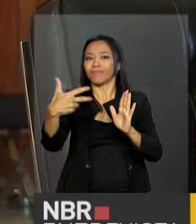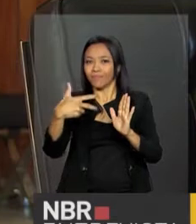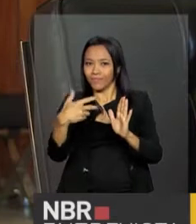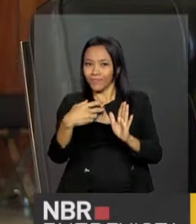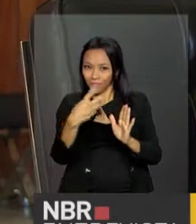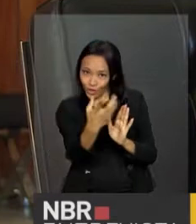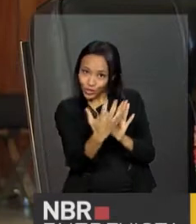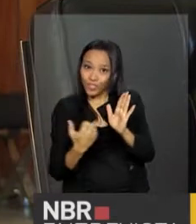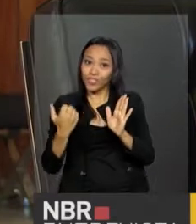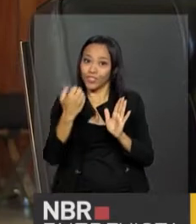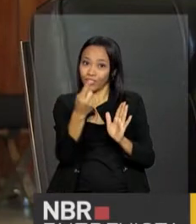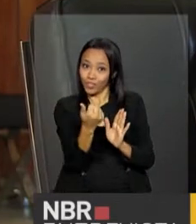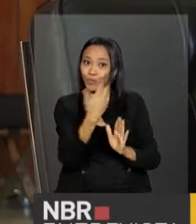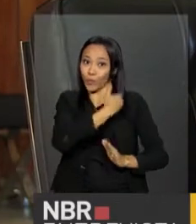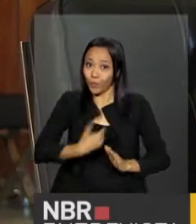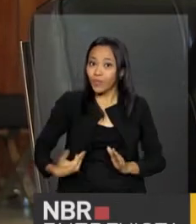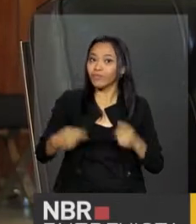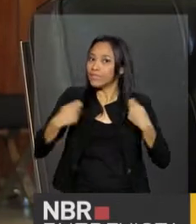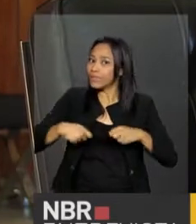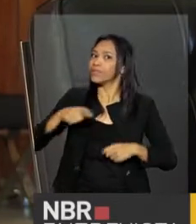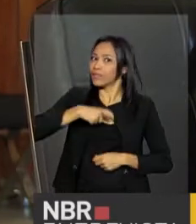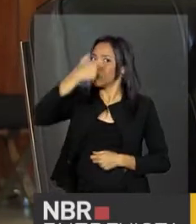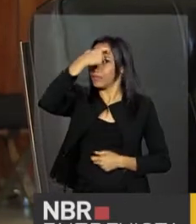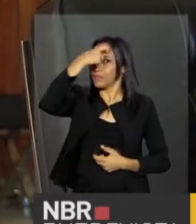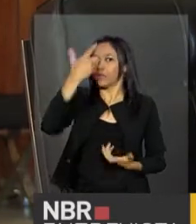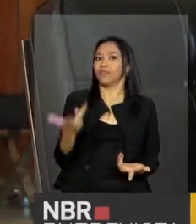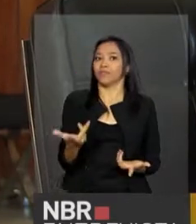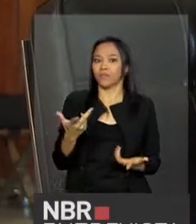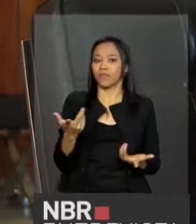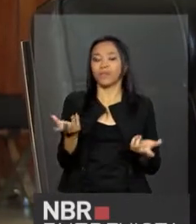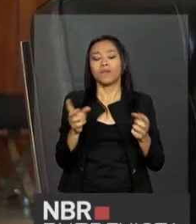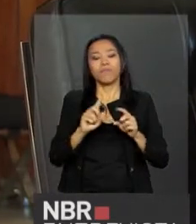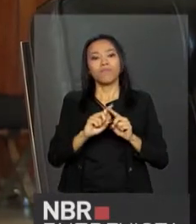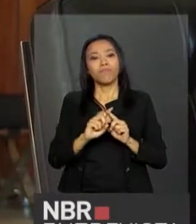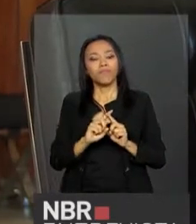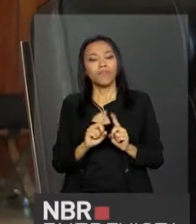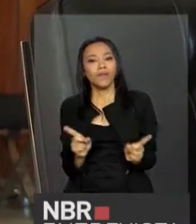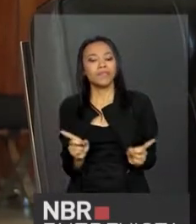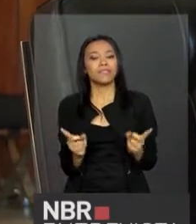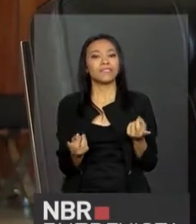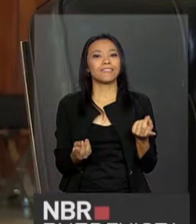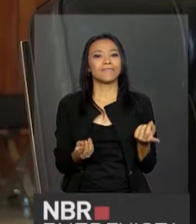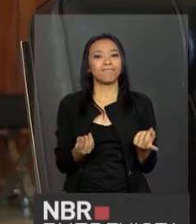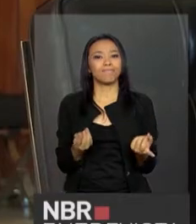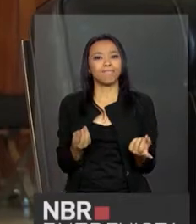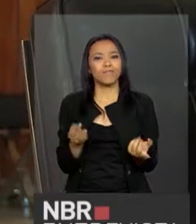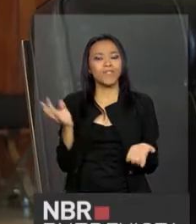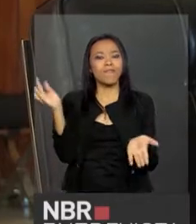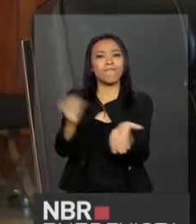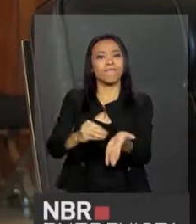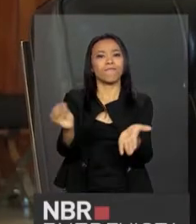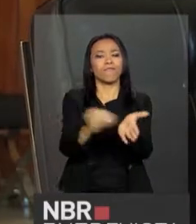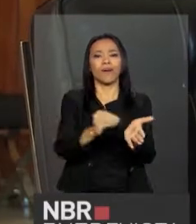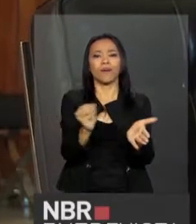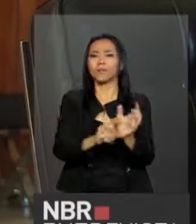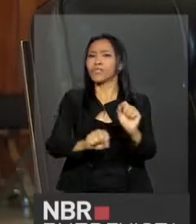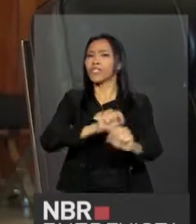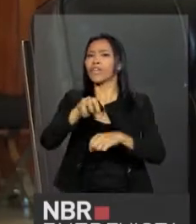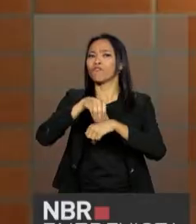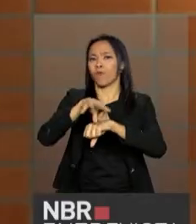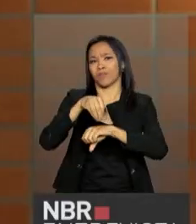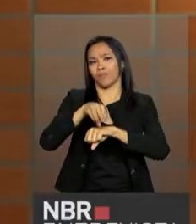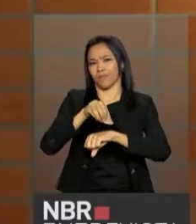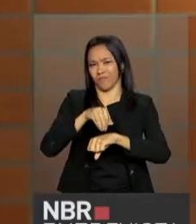apoio, também tem que ter a conscientização. Só que tem ainda uma falta de informação, eu